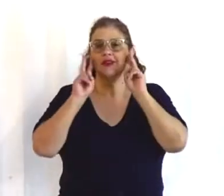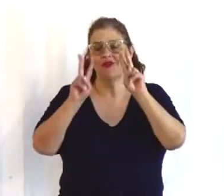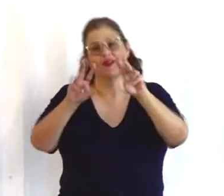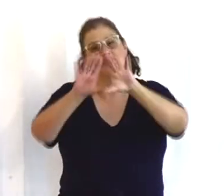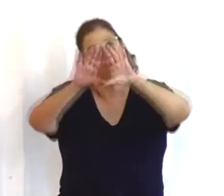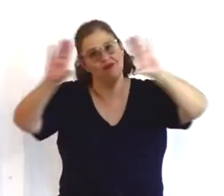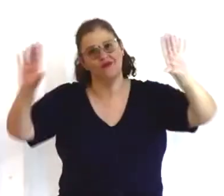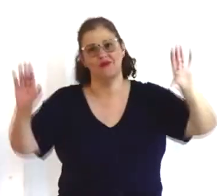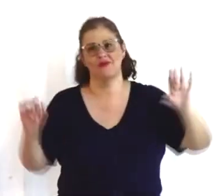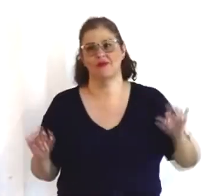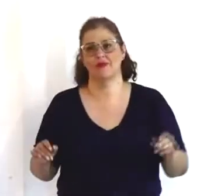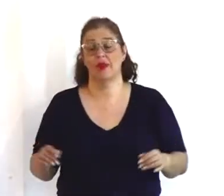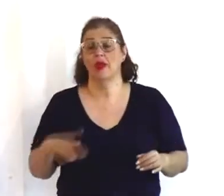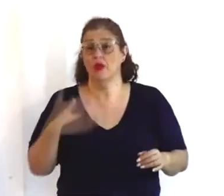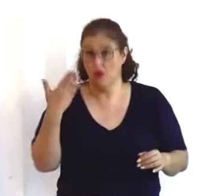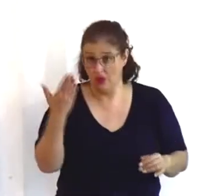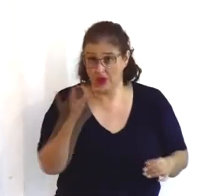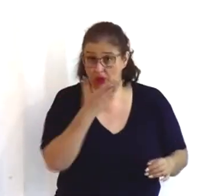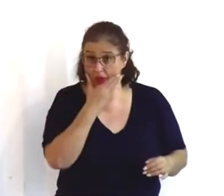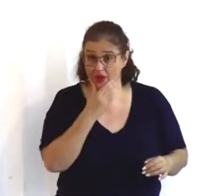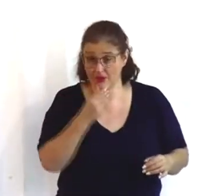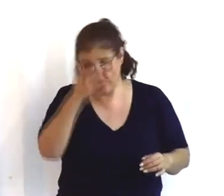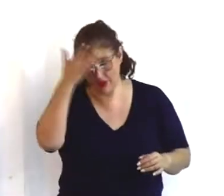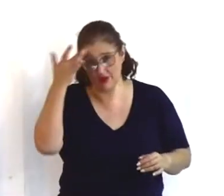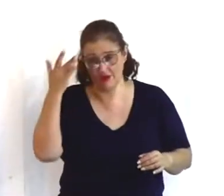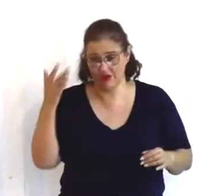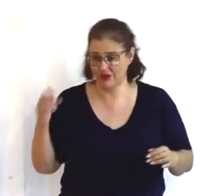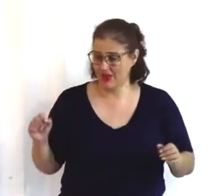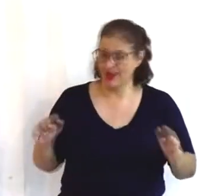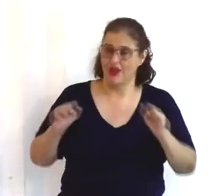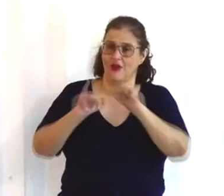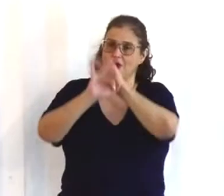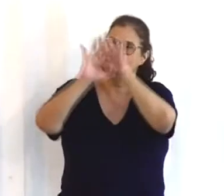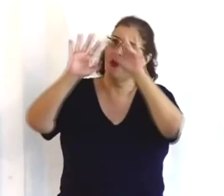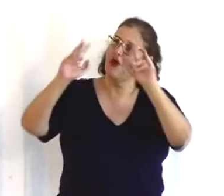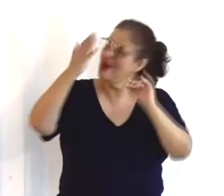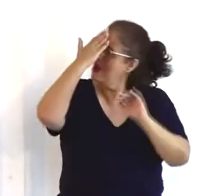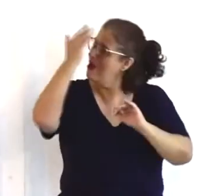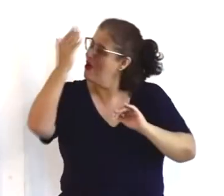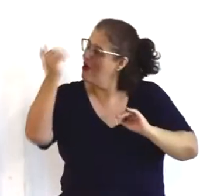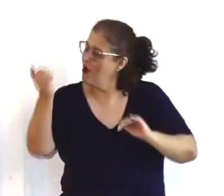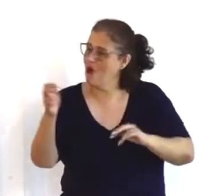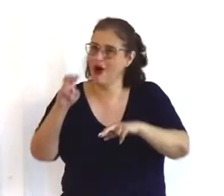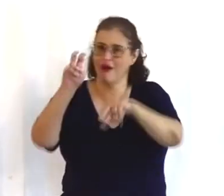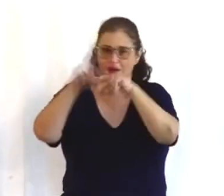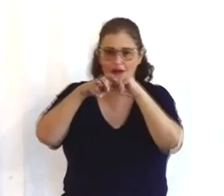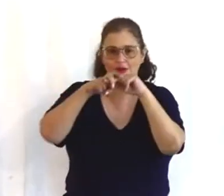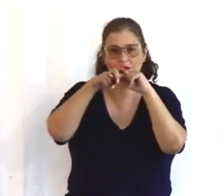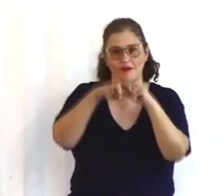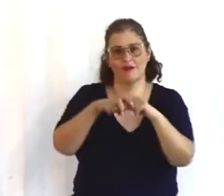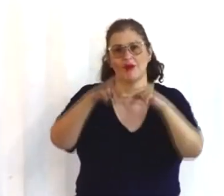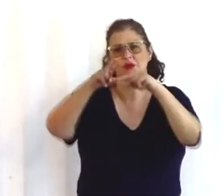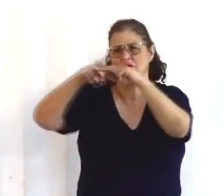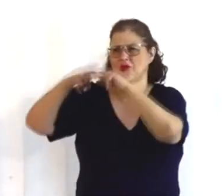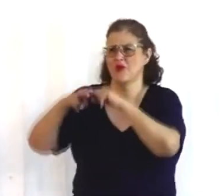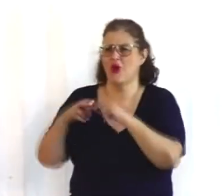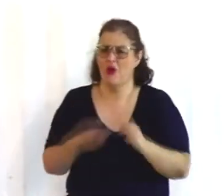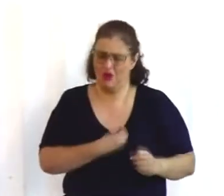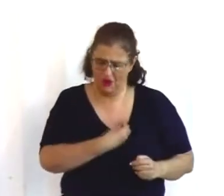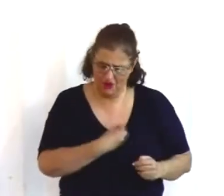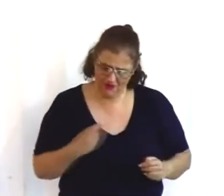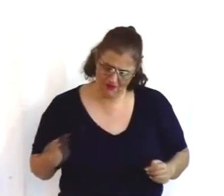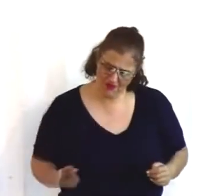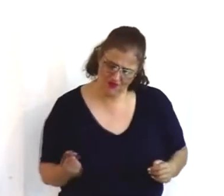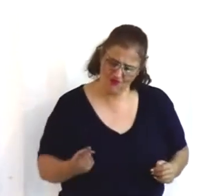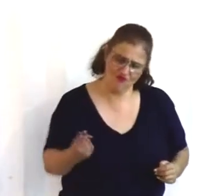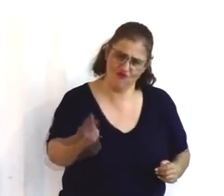quando esses seres viventes derem glória, honra e ações de graças ao que se encontra sentado no trono e ao que vive pelos séculos